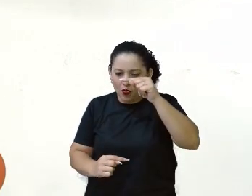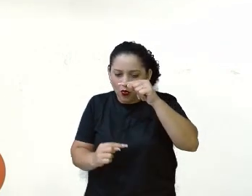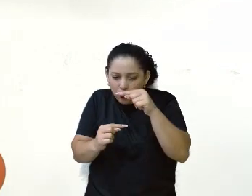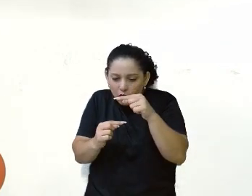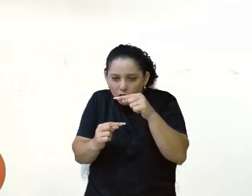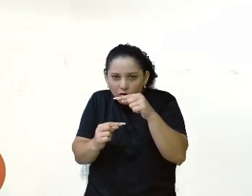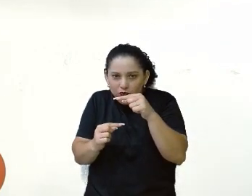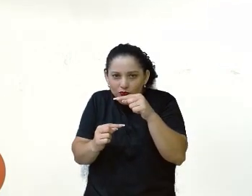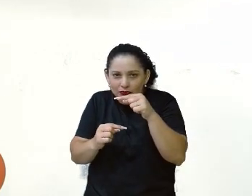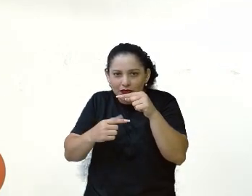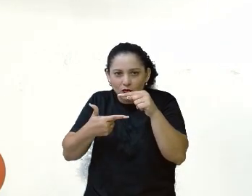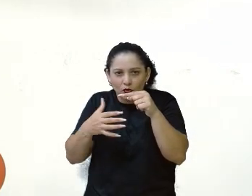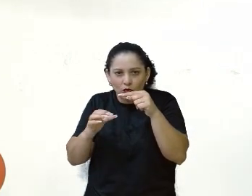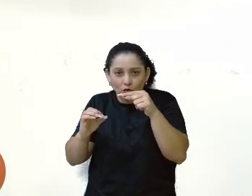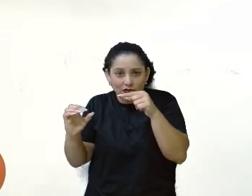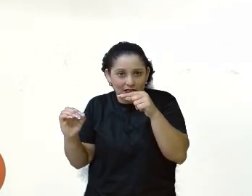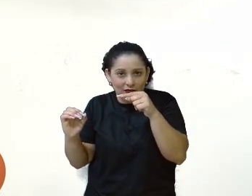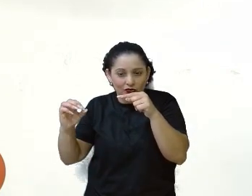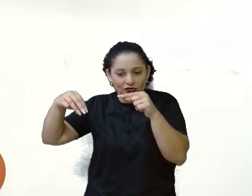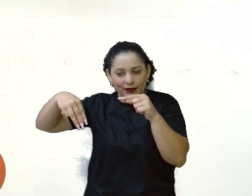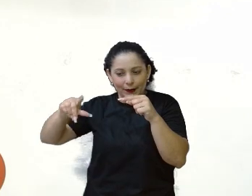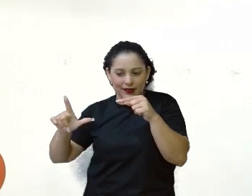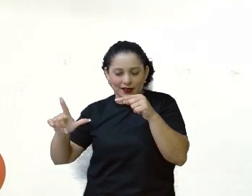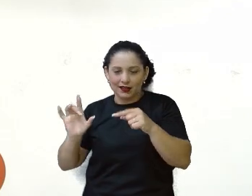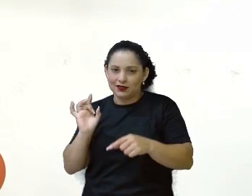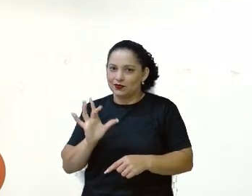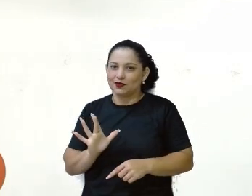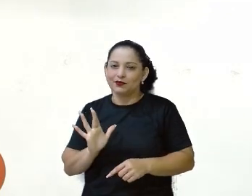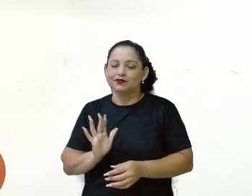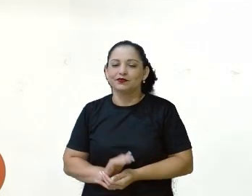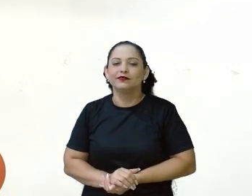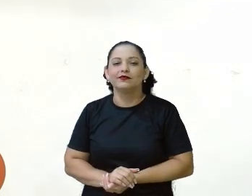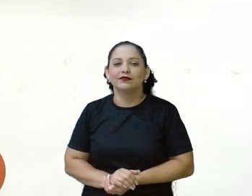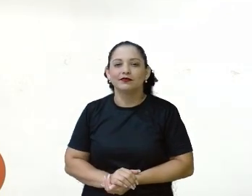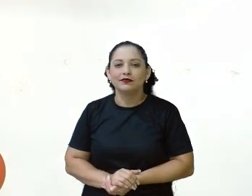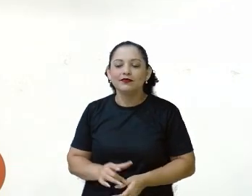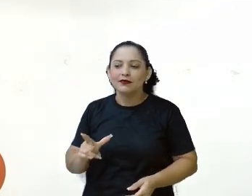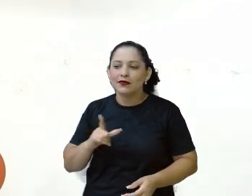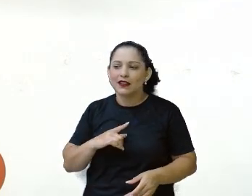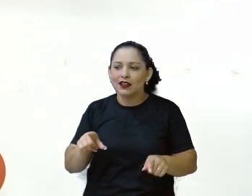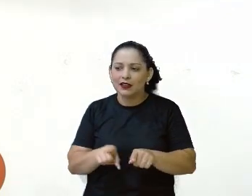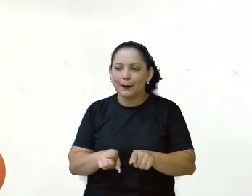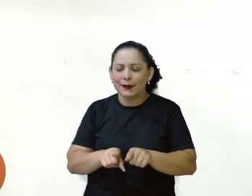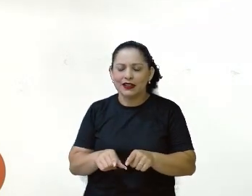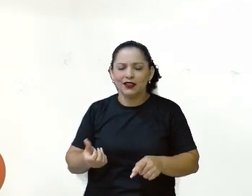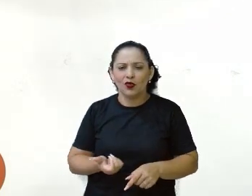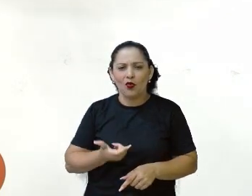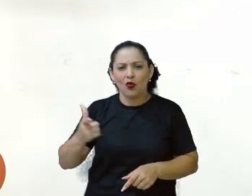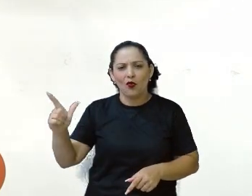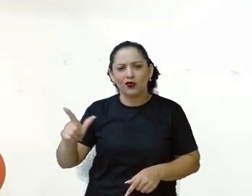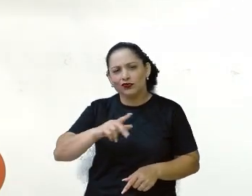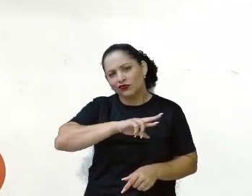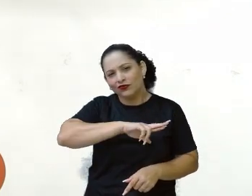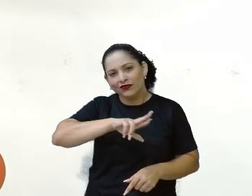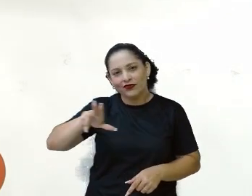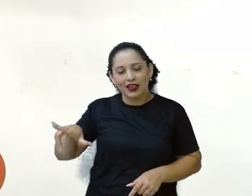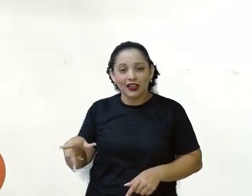aproximadamente 200 ml, certo? E assim como as outras grandezas, a gente também tem